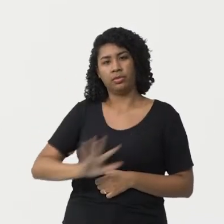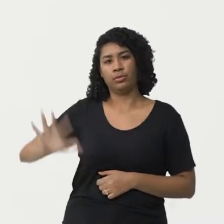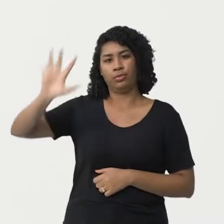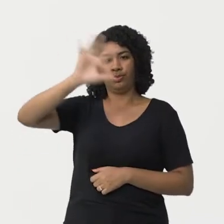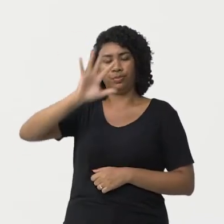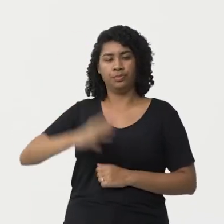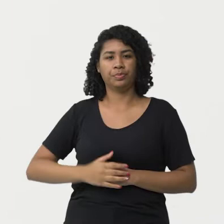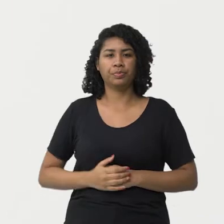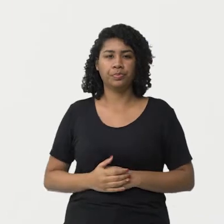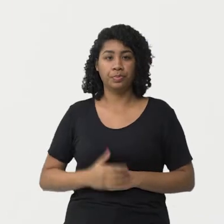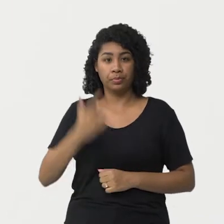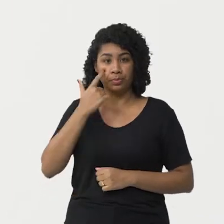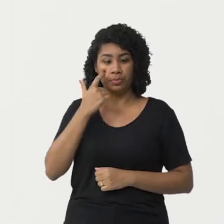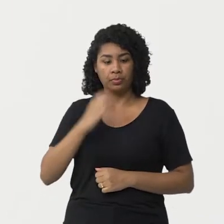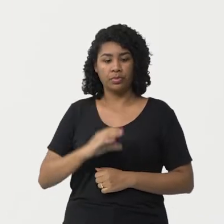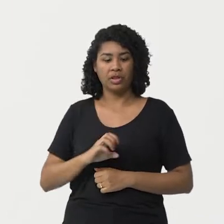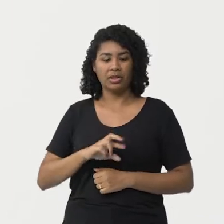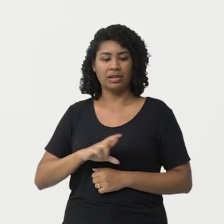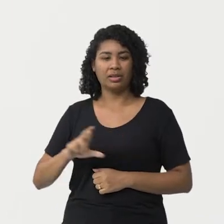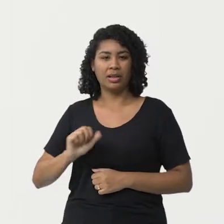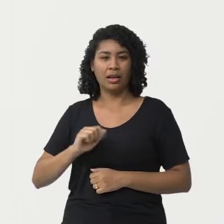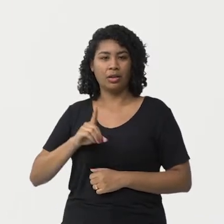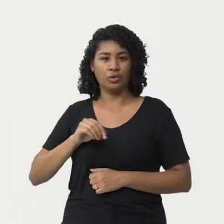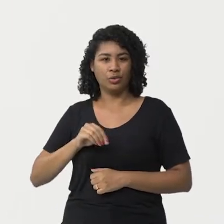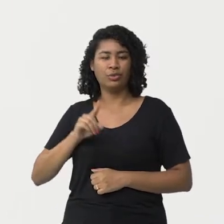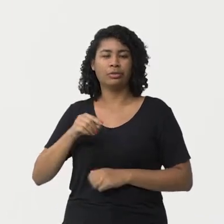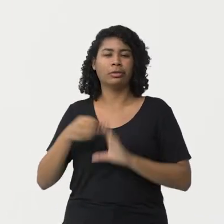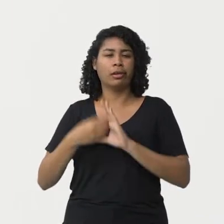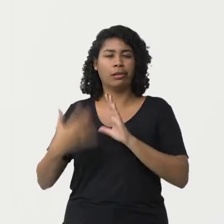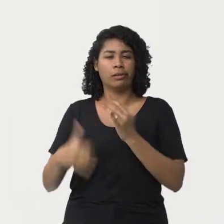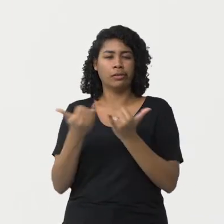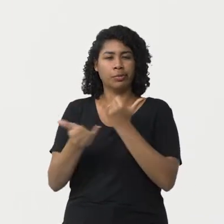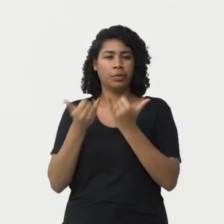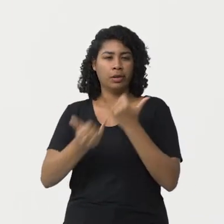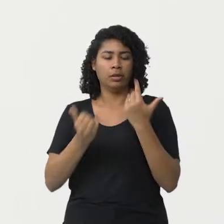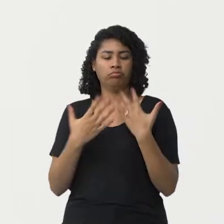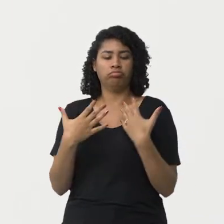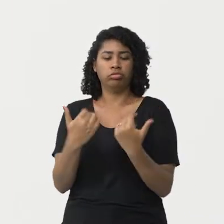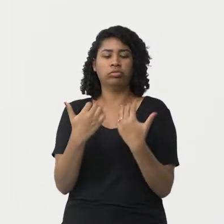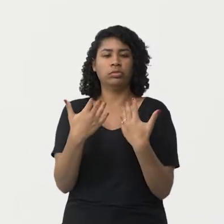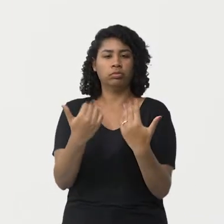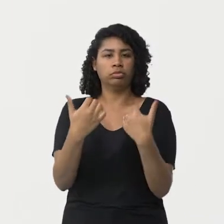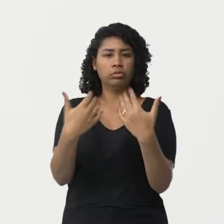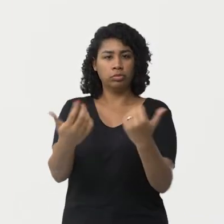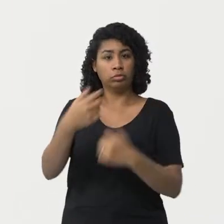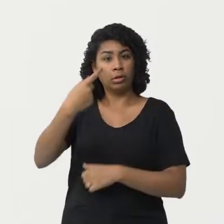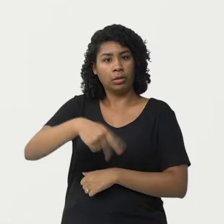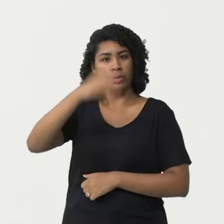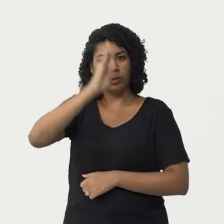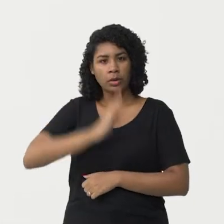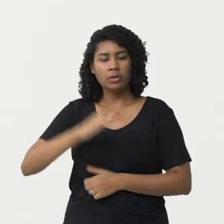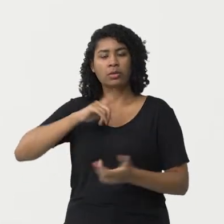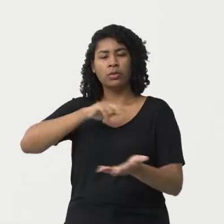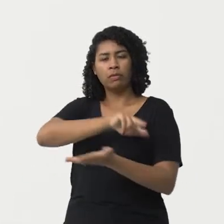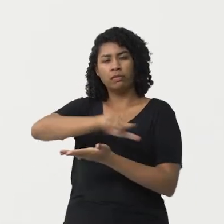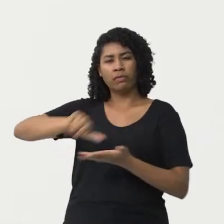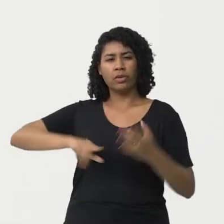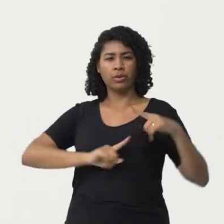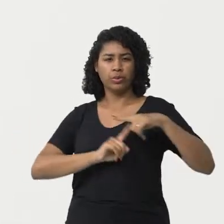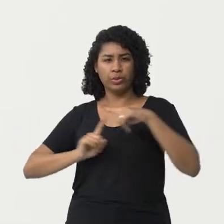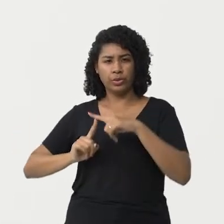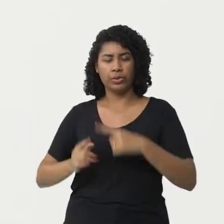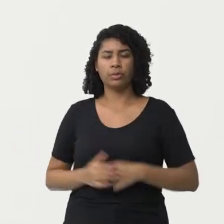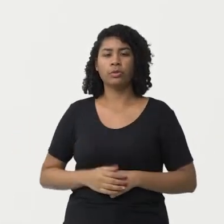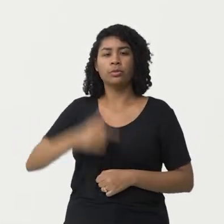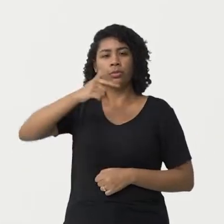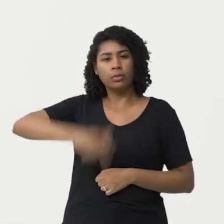cerrado brasileiro também é conhecido como a savana brasileira, possui aí uma grande diversidade. Outra característica